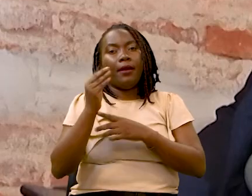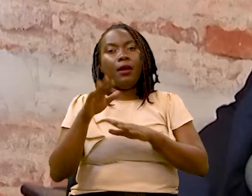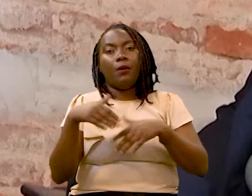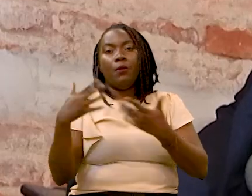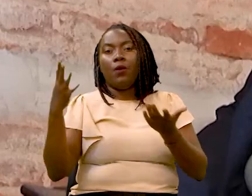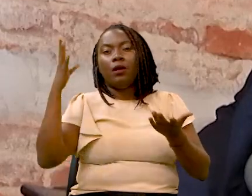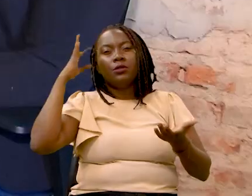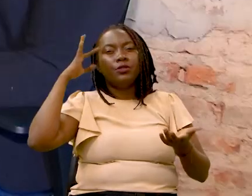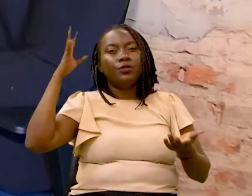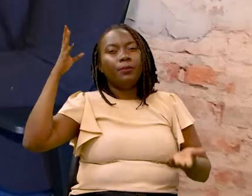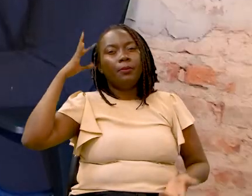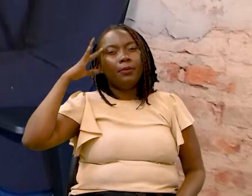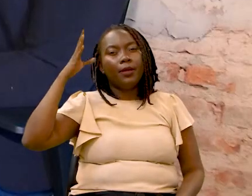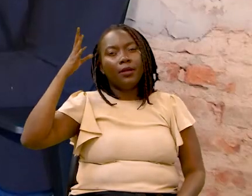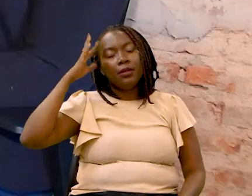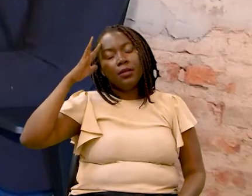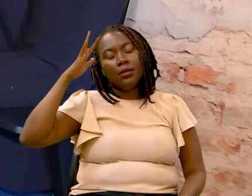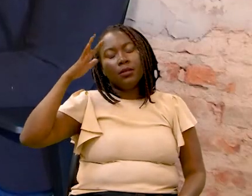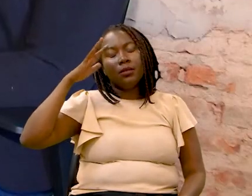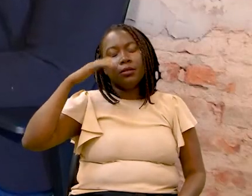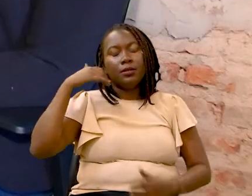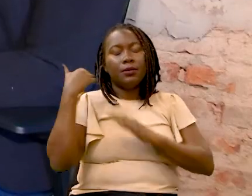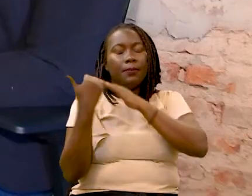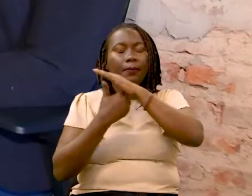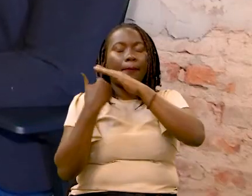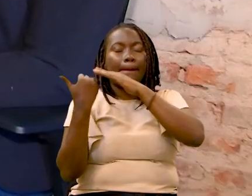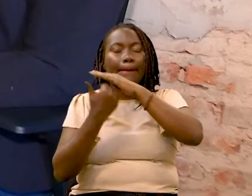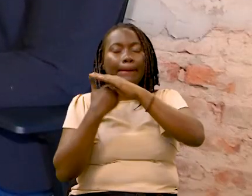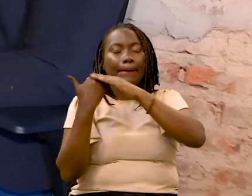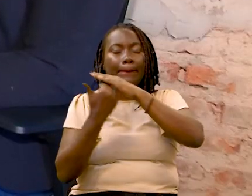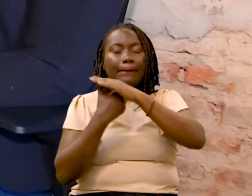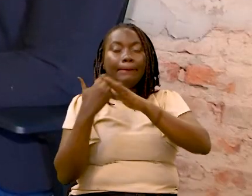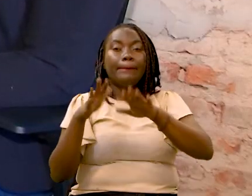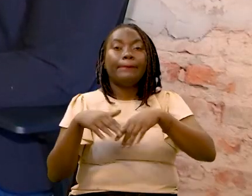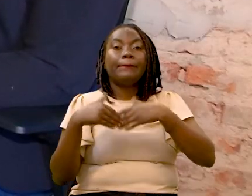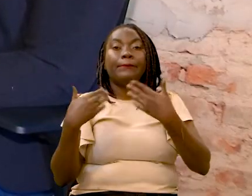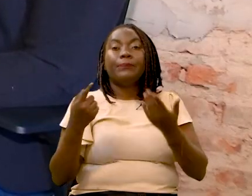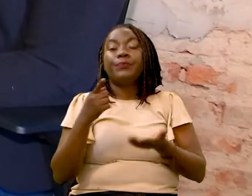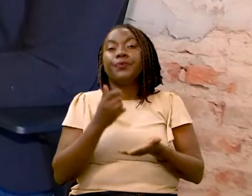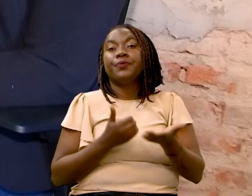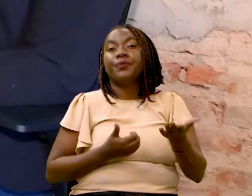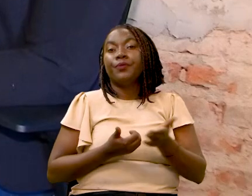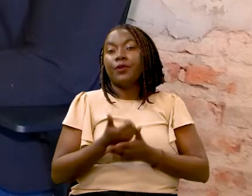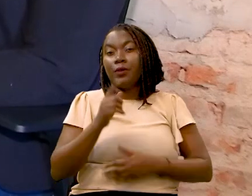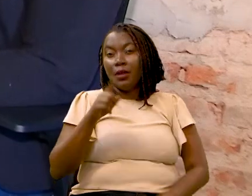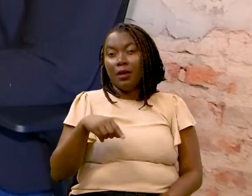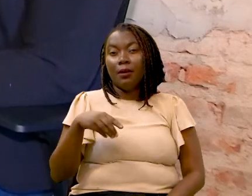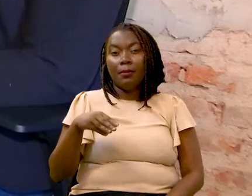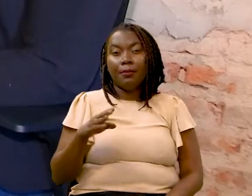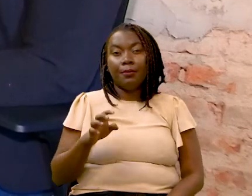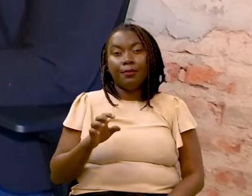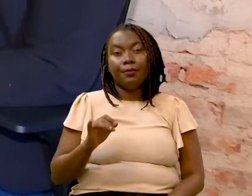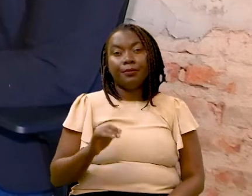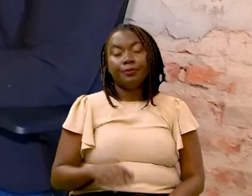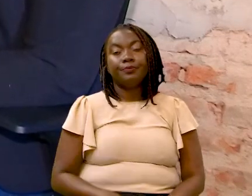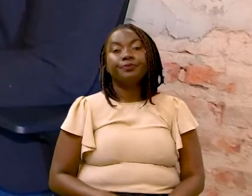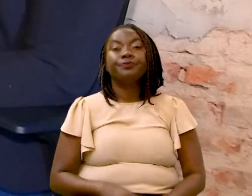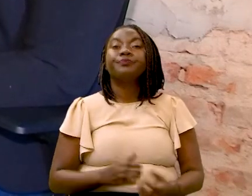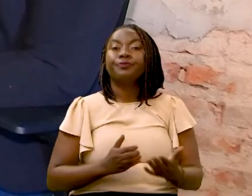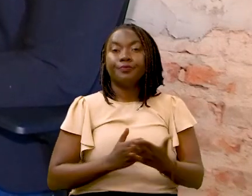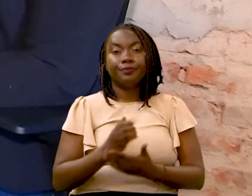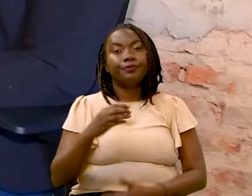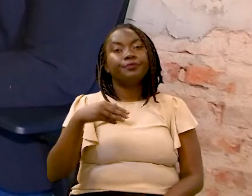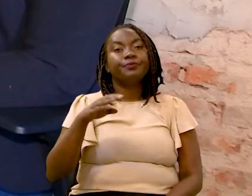obra de arte. E quando a gente pensa no seu lado empresária, né? Quando você começou, você era